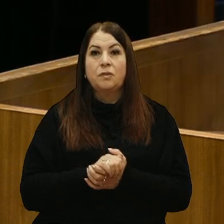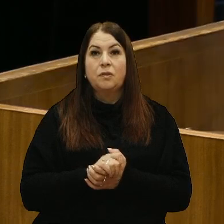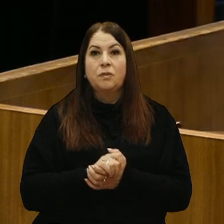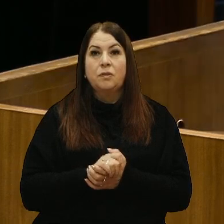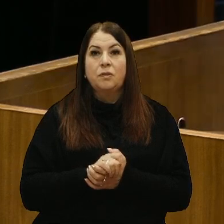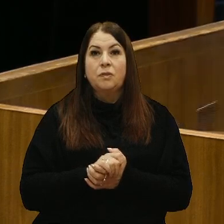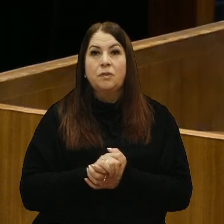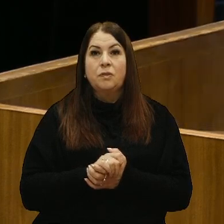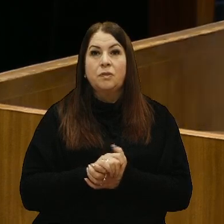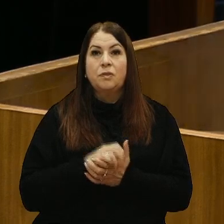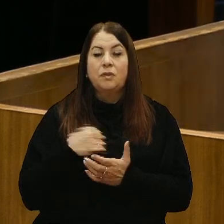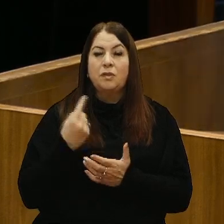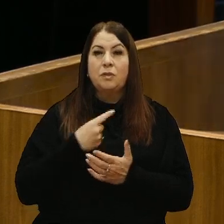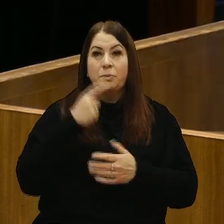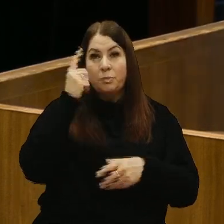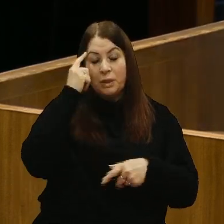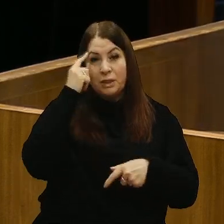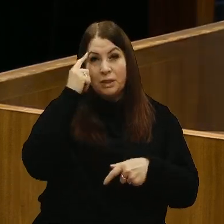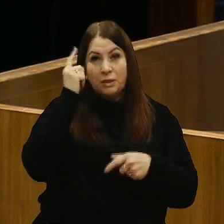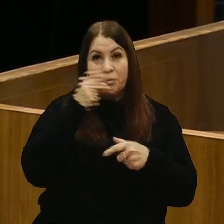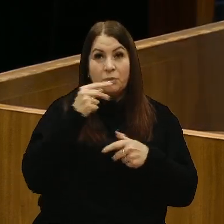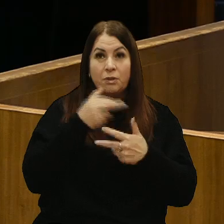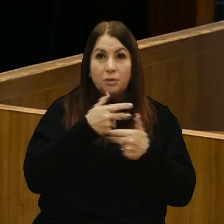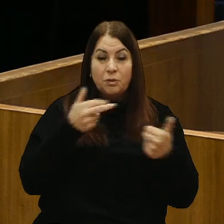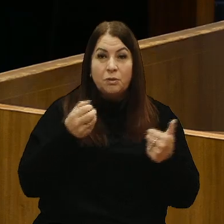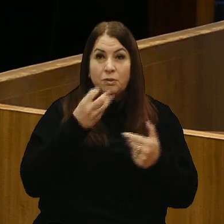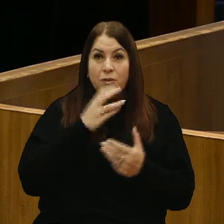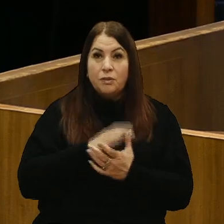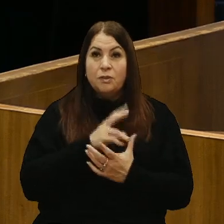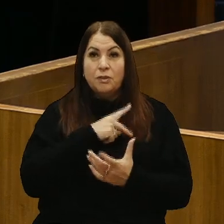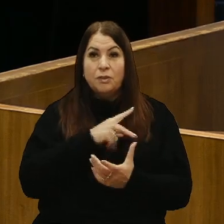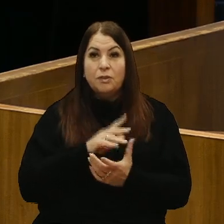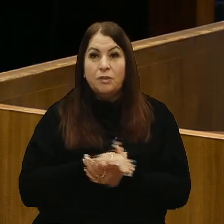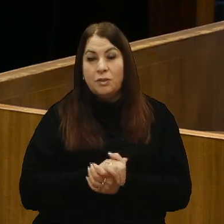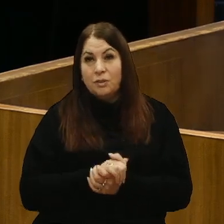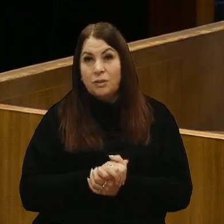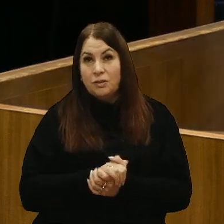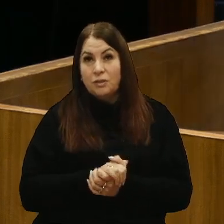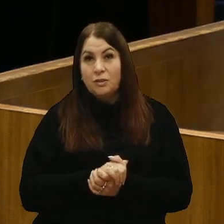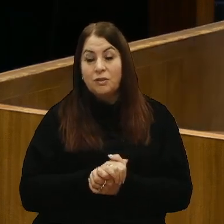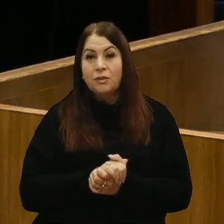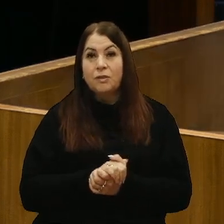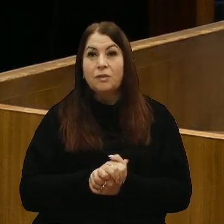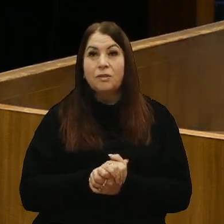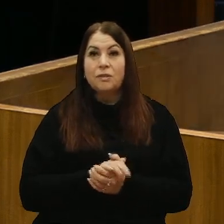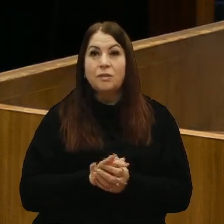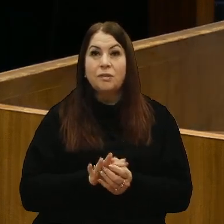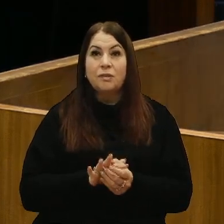Nós somos aquilo que pensamos, eu só penso em coisa boa, presidente. E eu